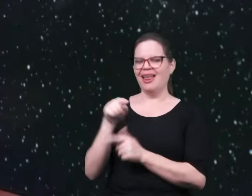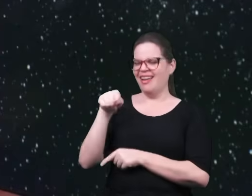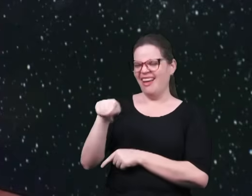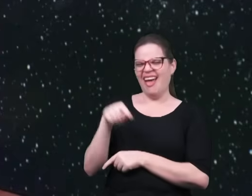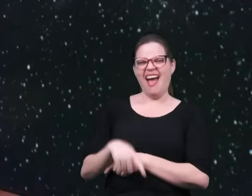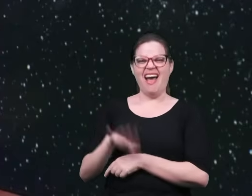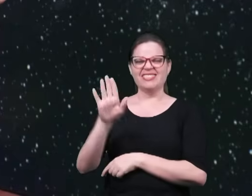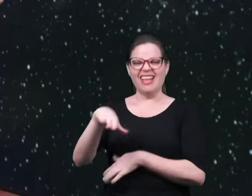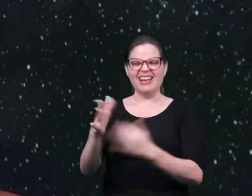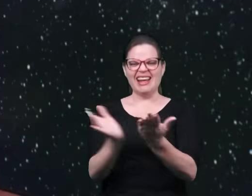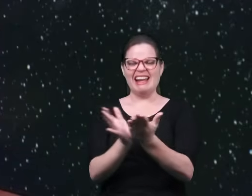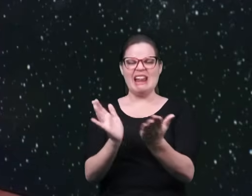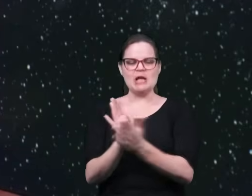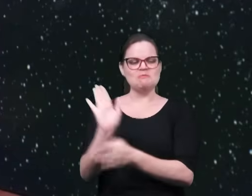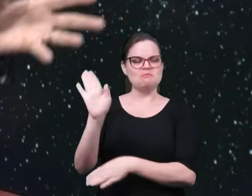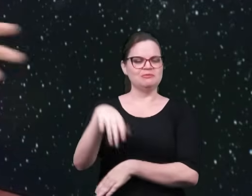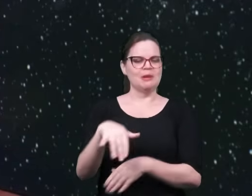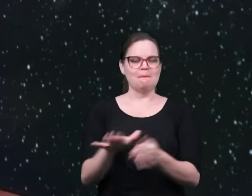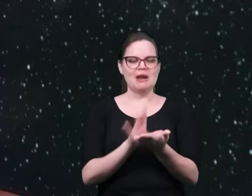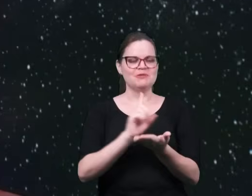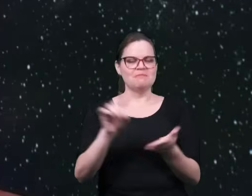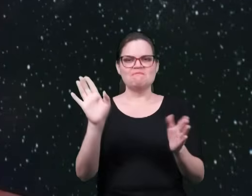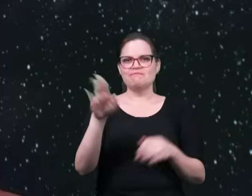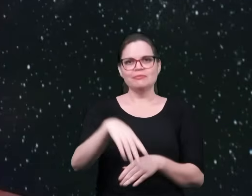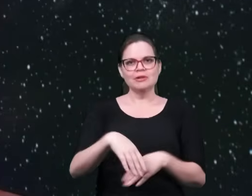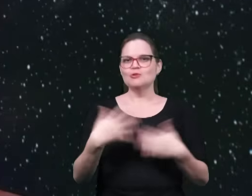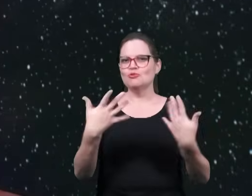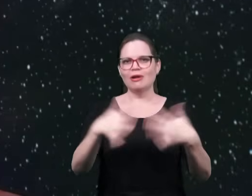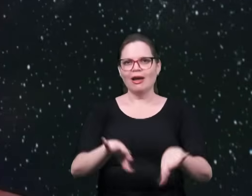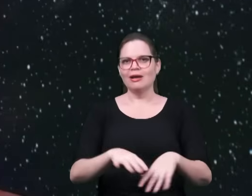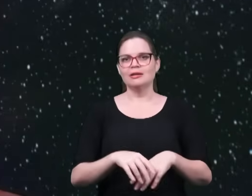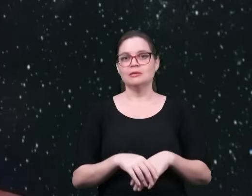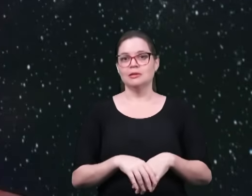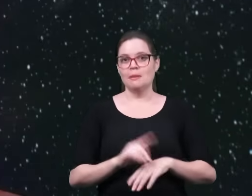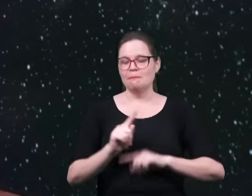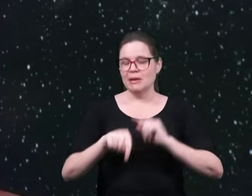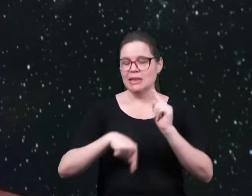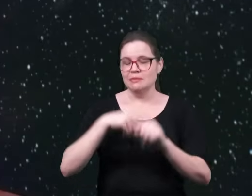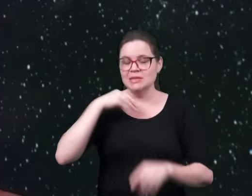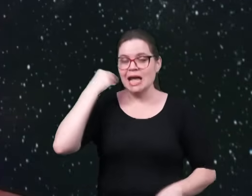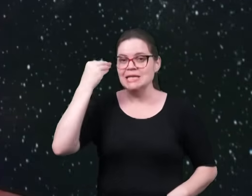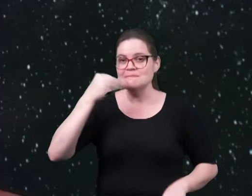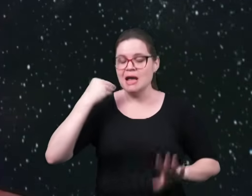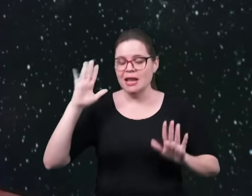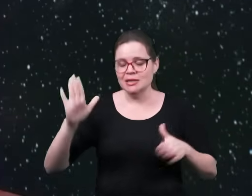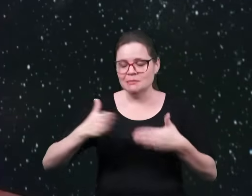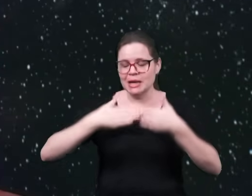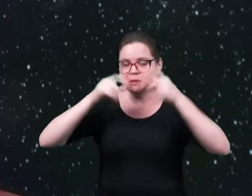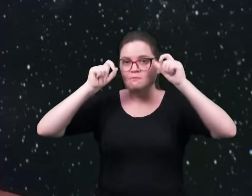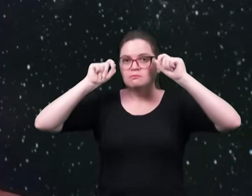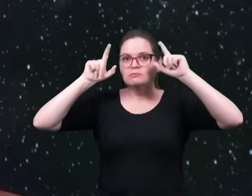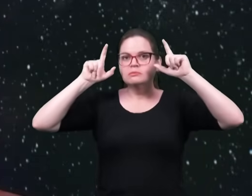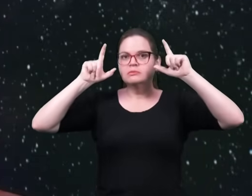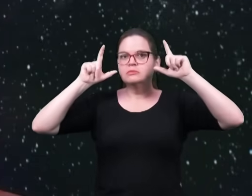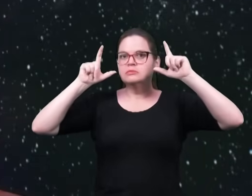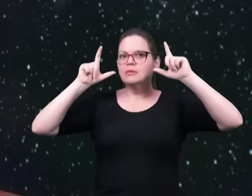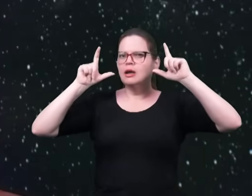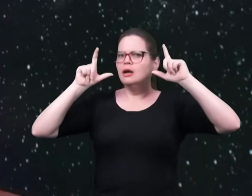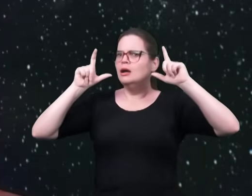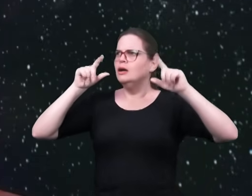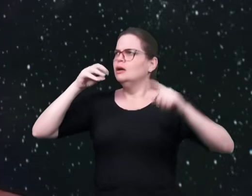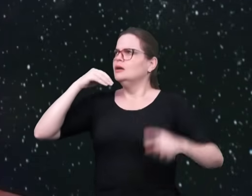da palavra de Deus, não aceitou, não creu, mas quando ele tem um encontro com Jesus, tudo